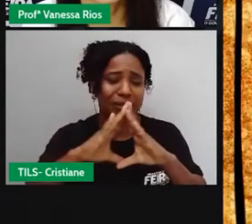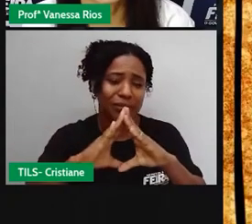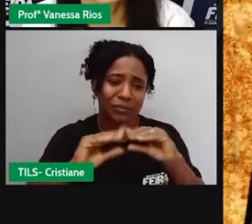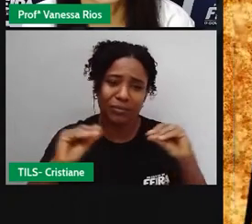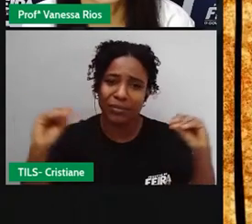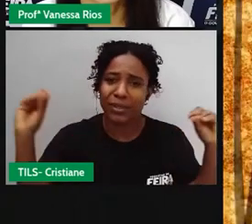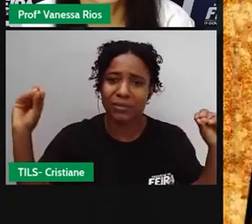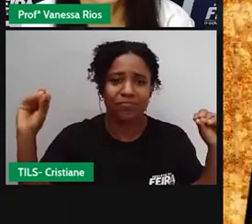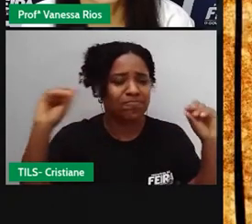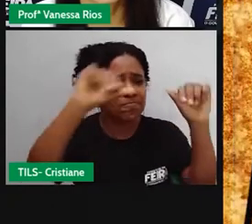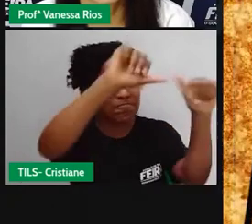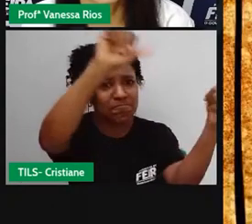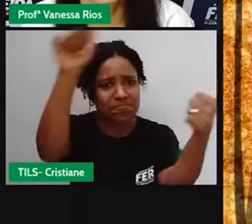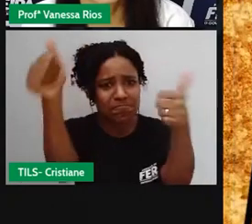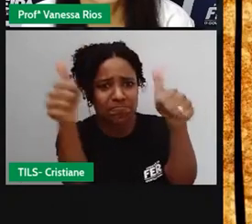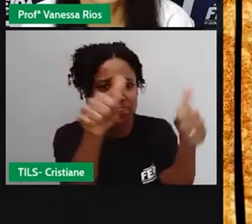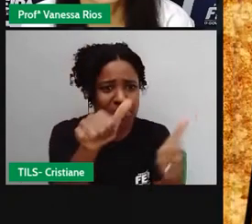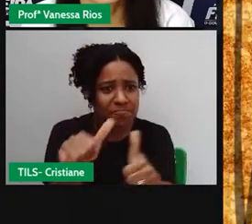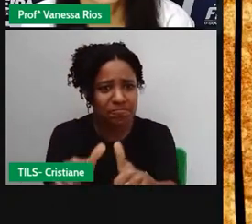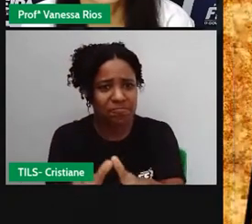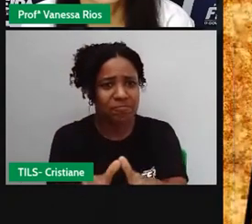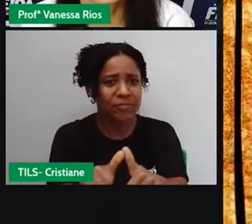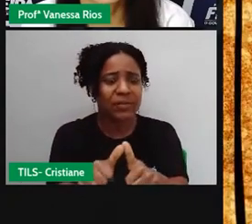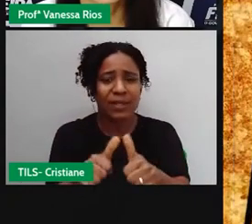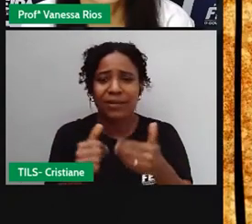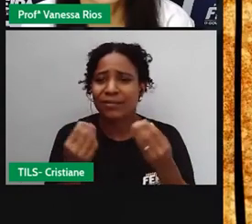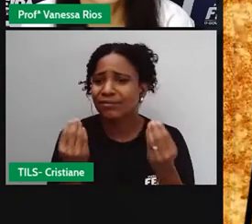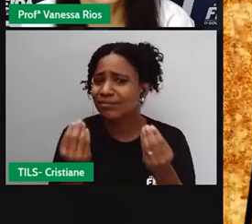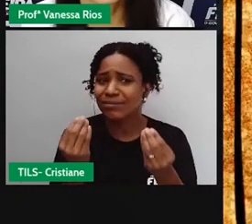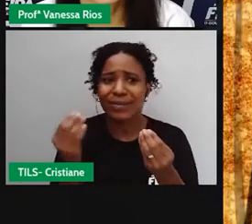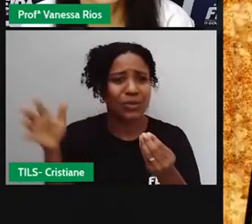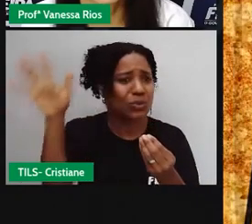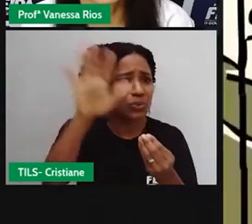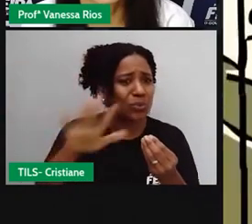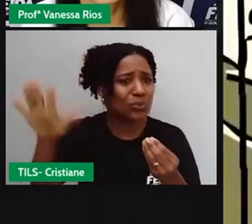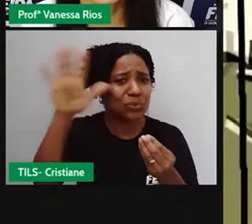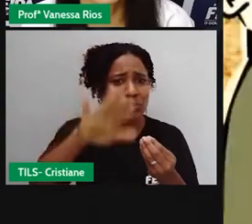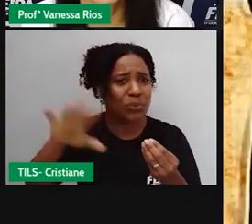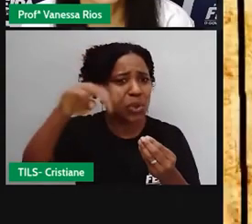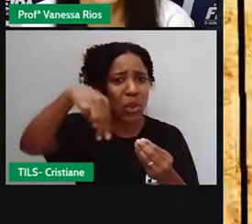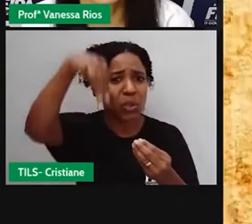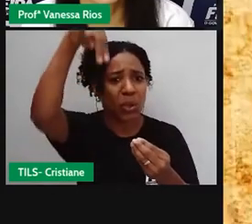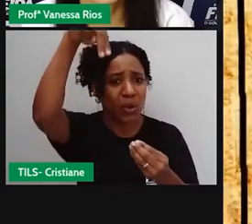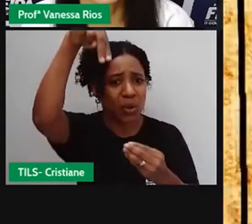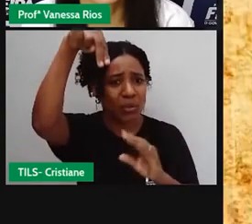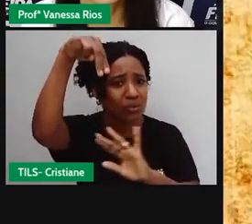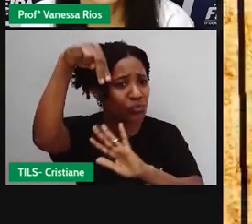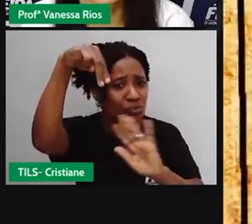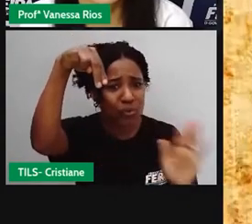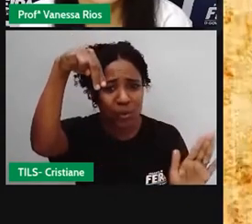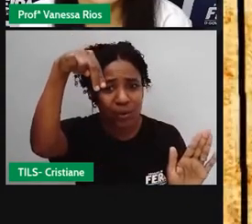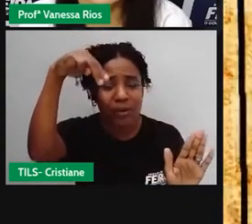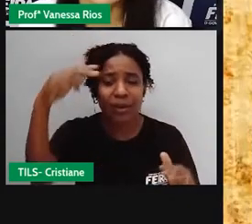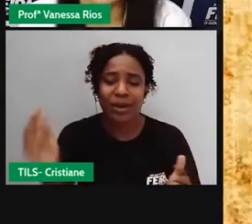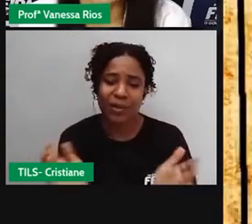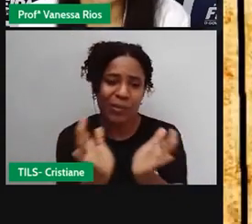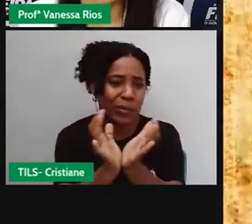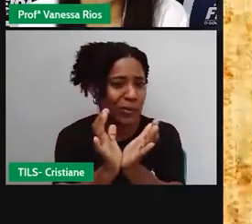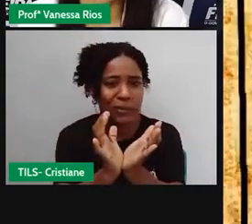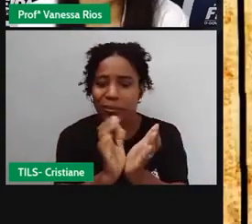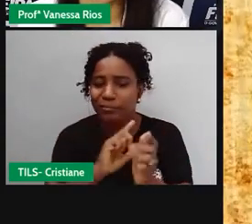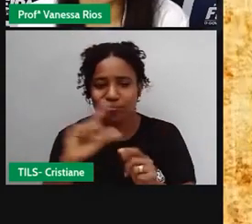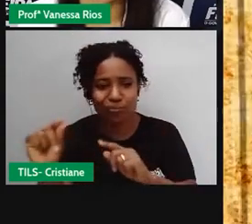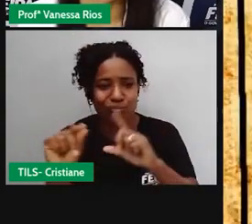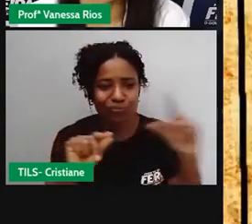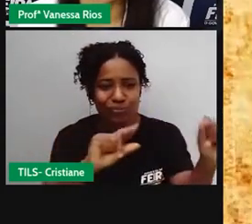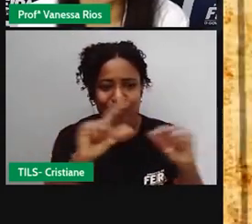longe dizia logo, para aquele lado tudo é Norte. Logo, o povo começou a ir embora e teve gente